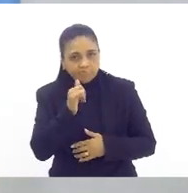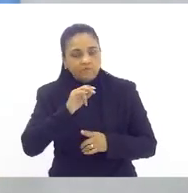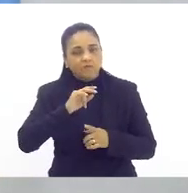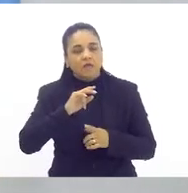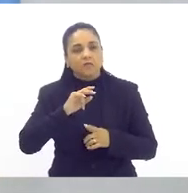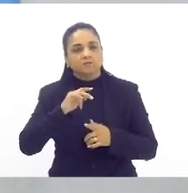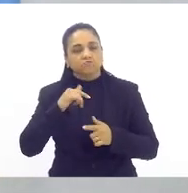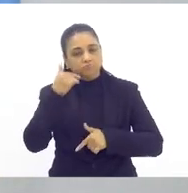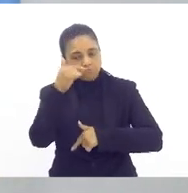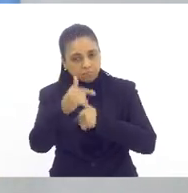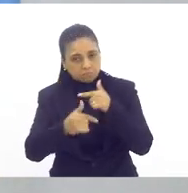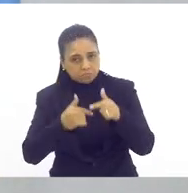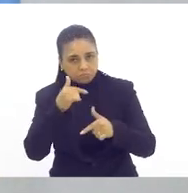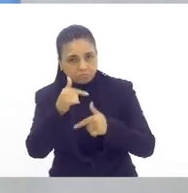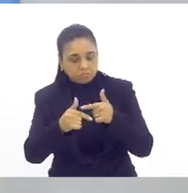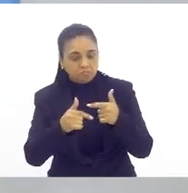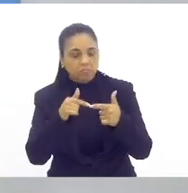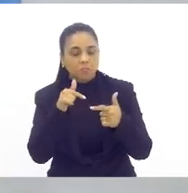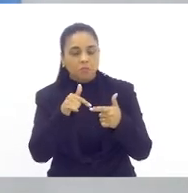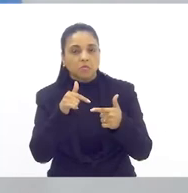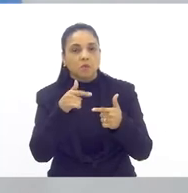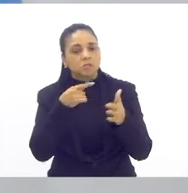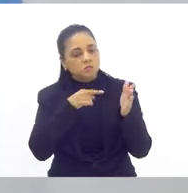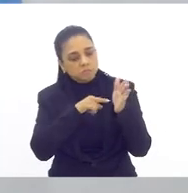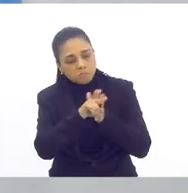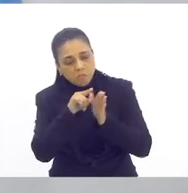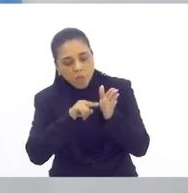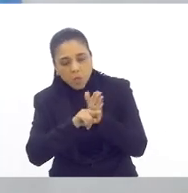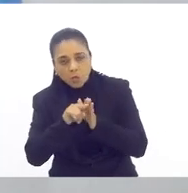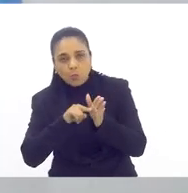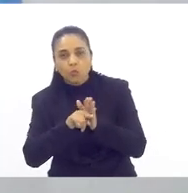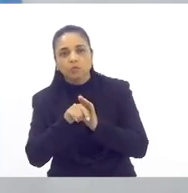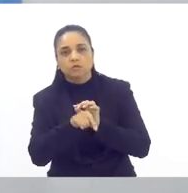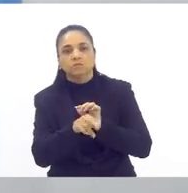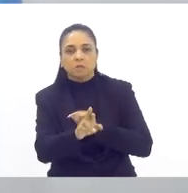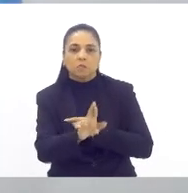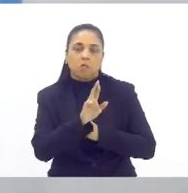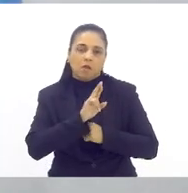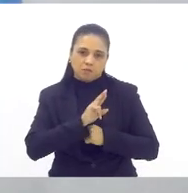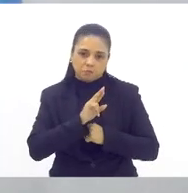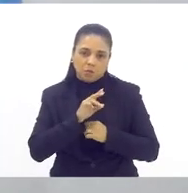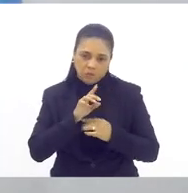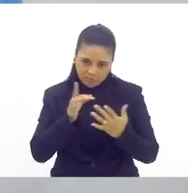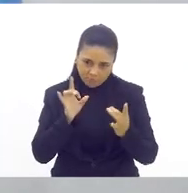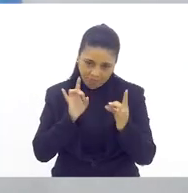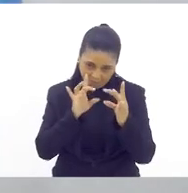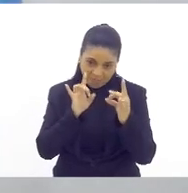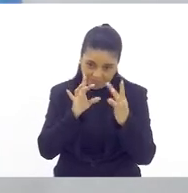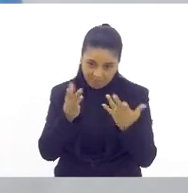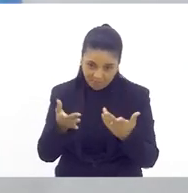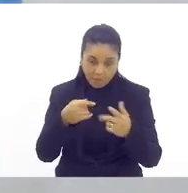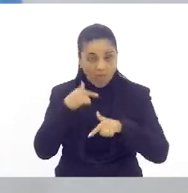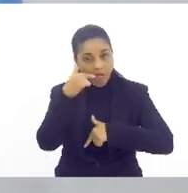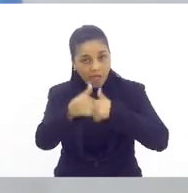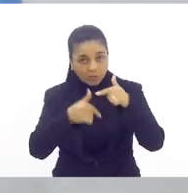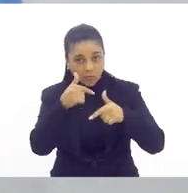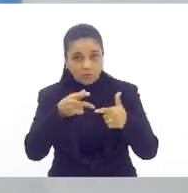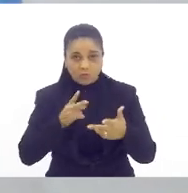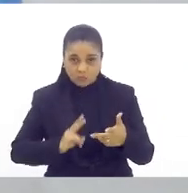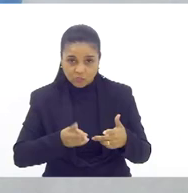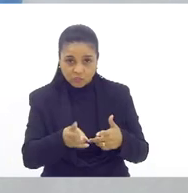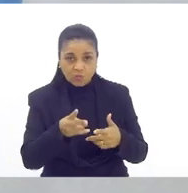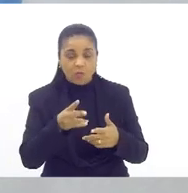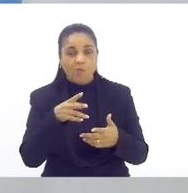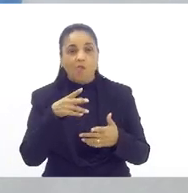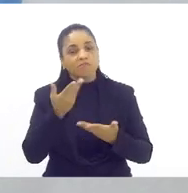desdobramento essas demais questões aqui levantadas e que a gente precisa de fato manter essa atuação esse canal de